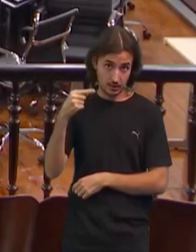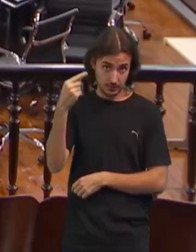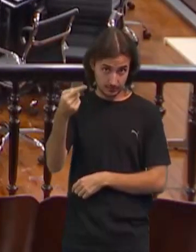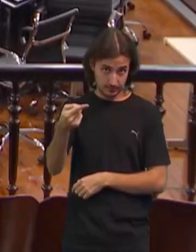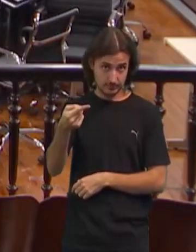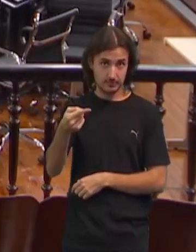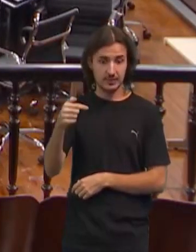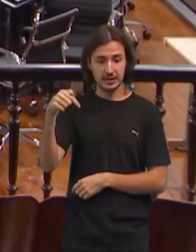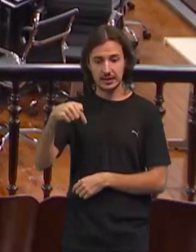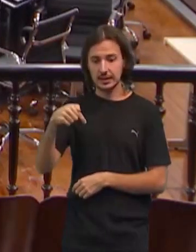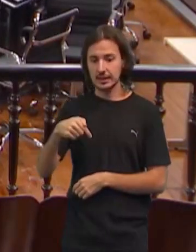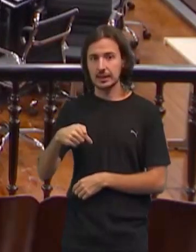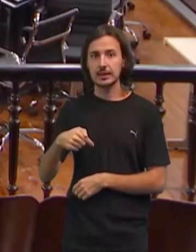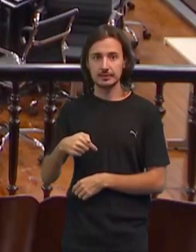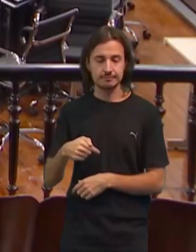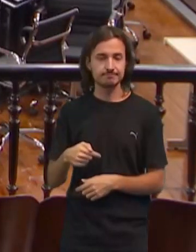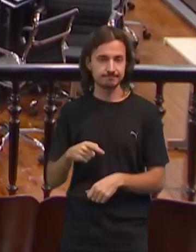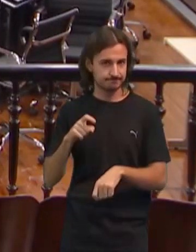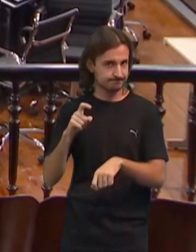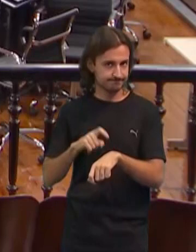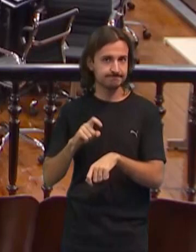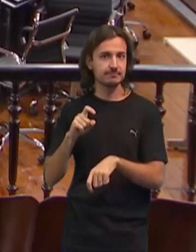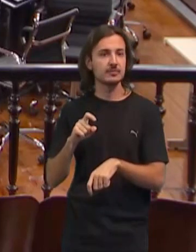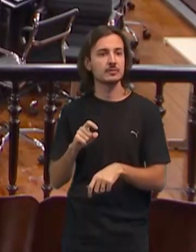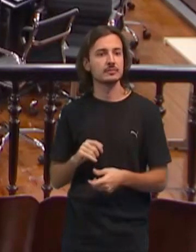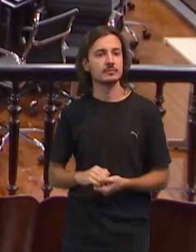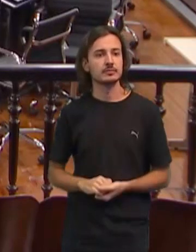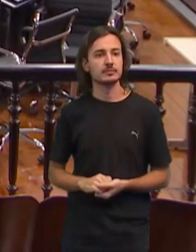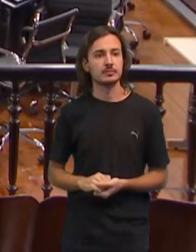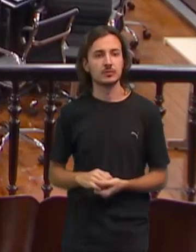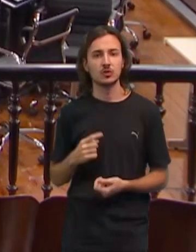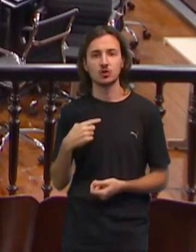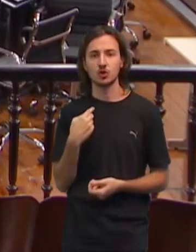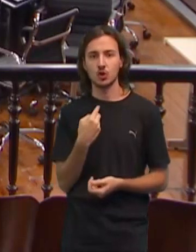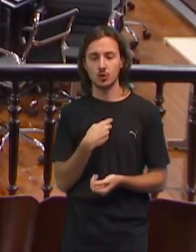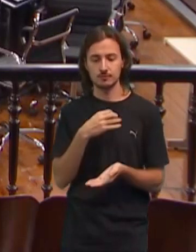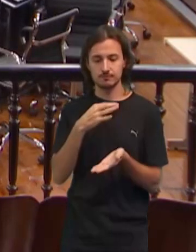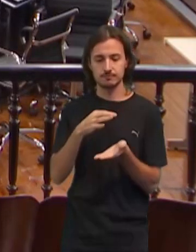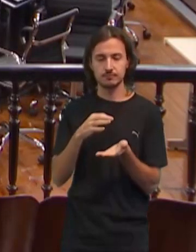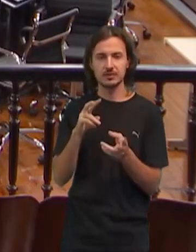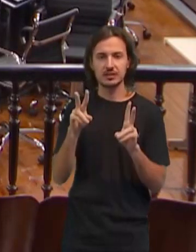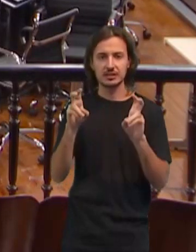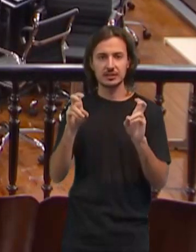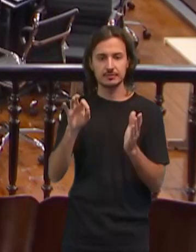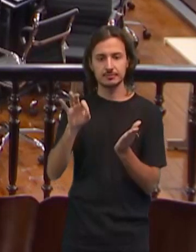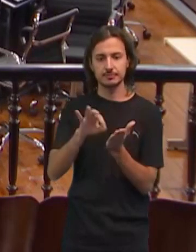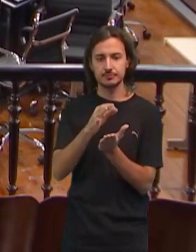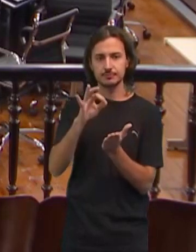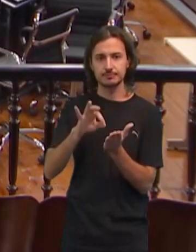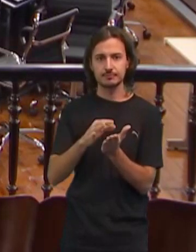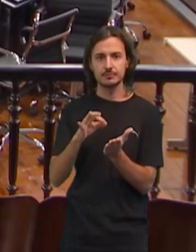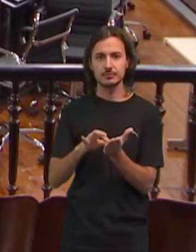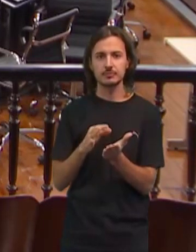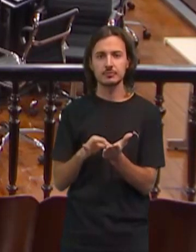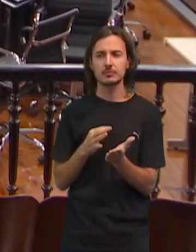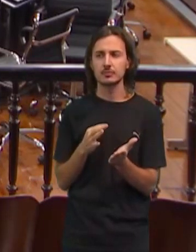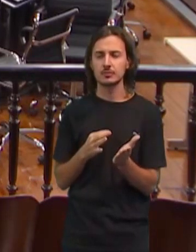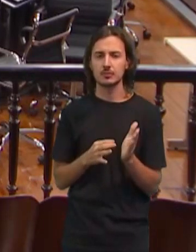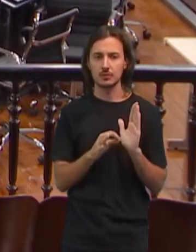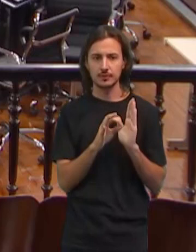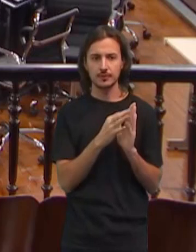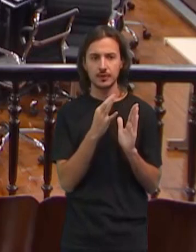imediato, acontecendo as assinaturas aí dos vereadores que farão aí os